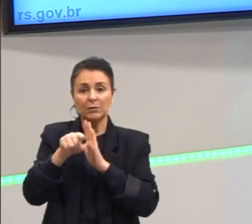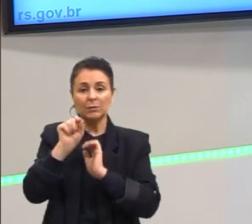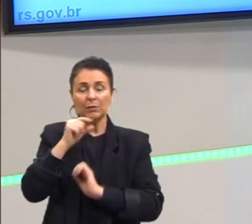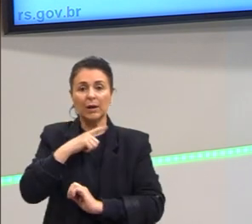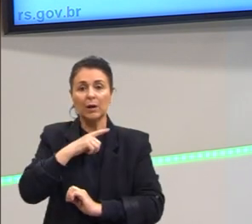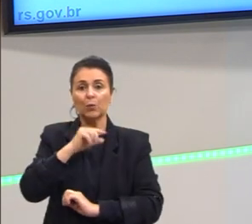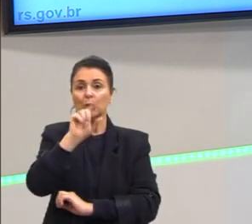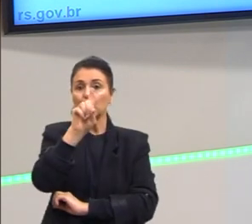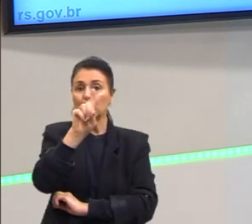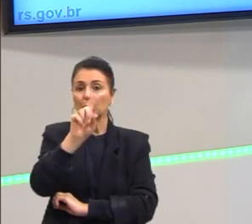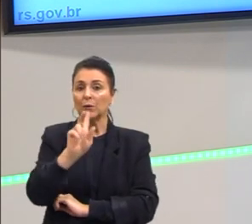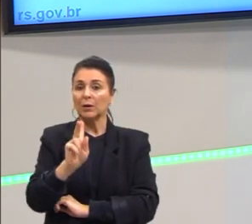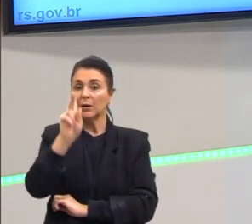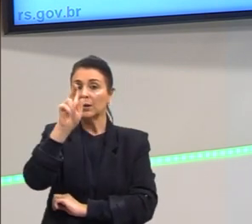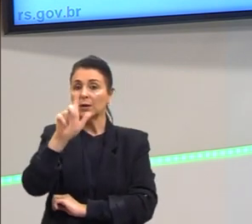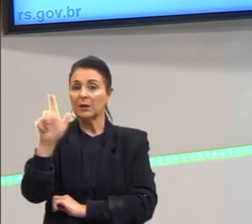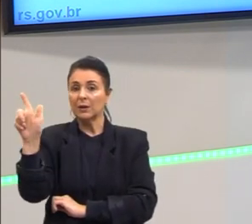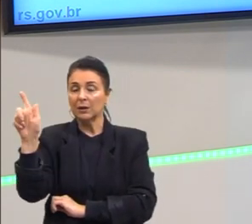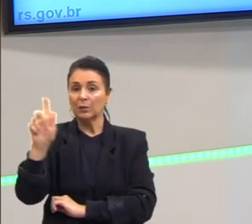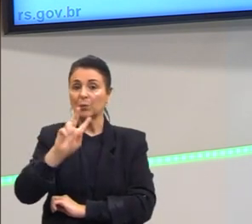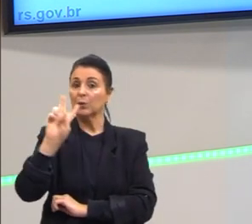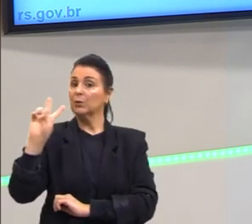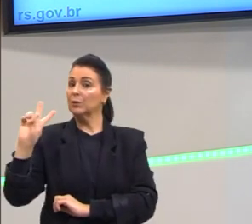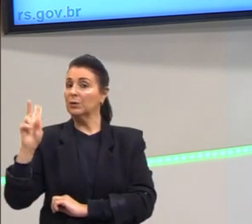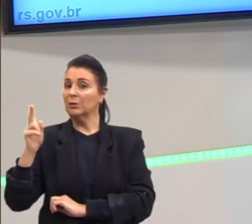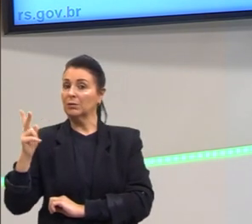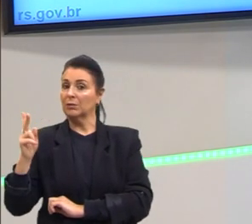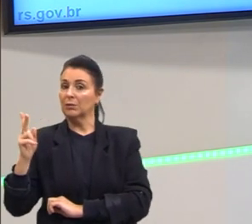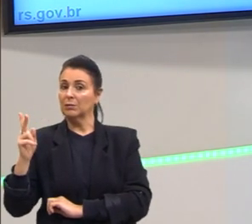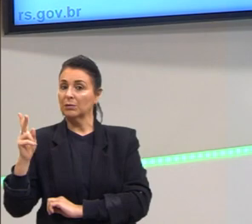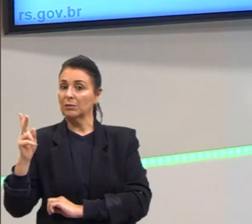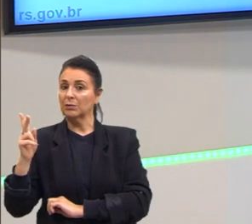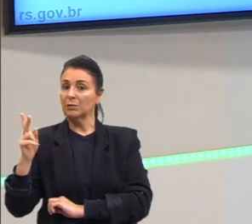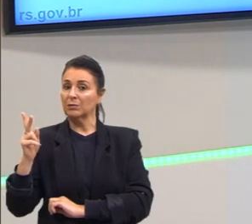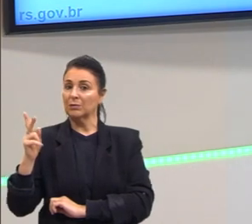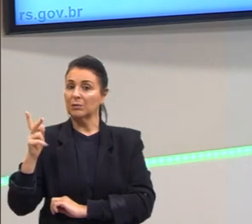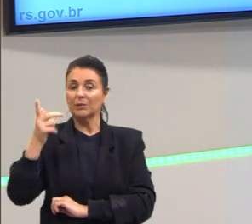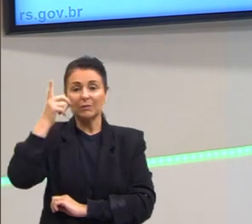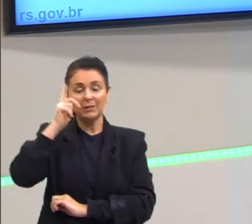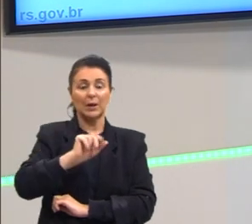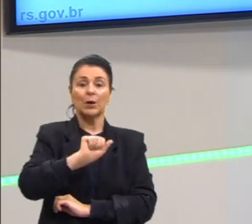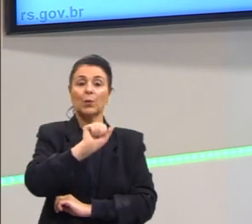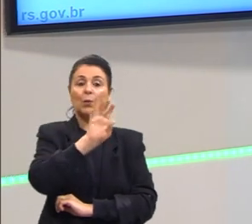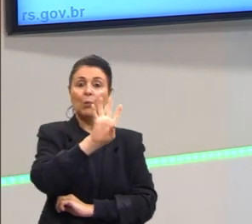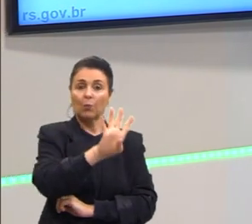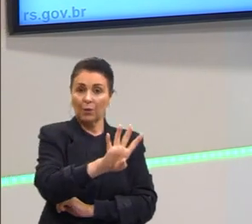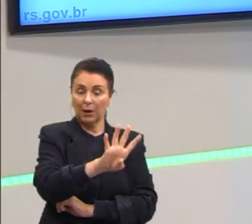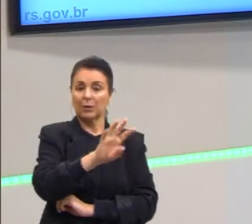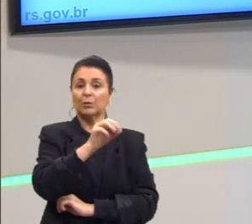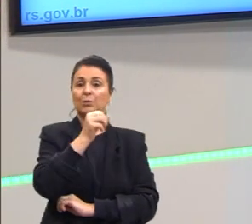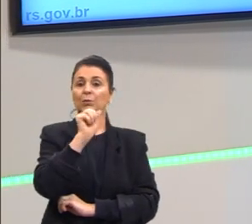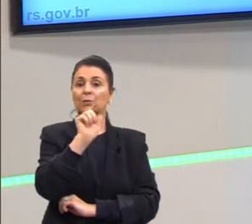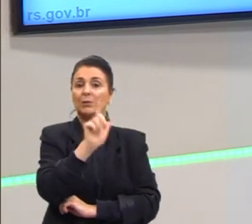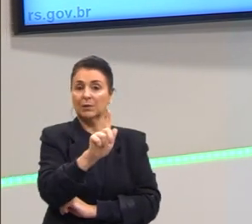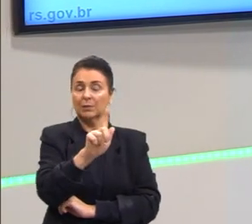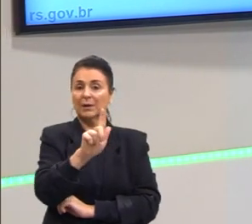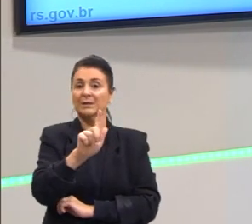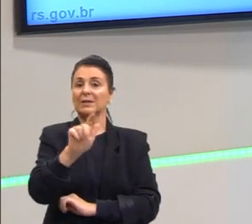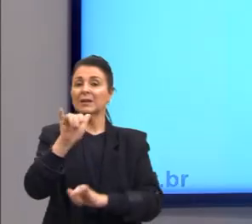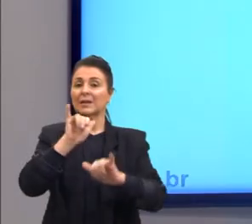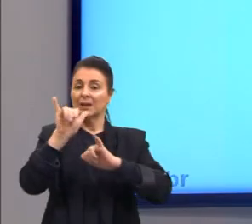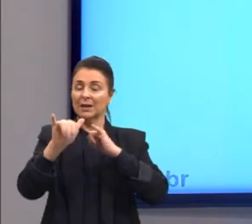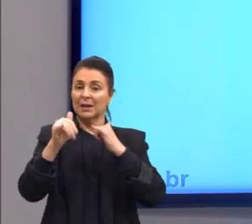é um kg de hidrogênio Então eu preciso fazer 14 gramas É isso aí cometeria para um quilo eu